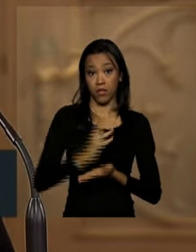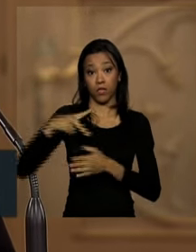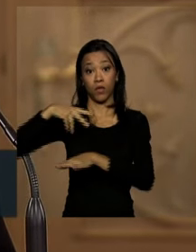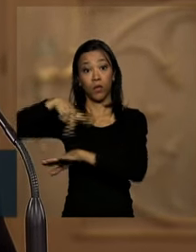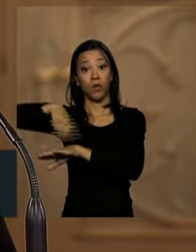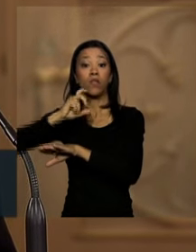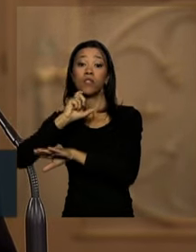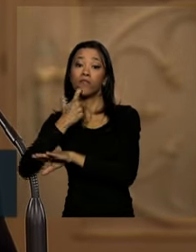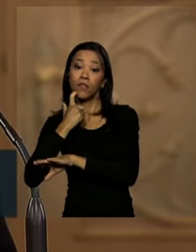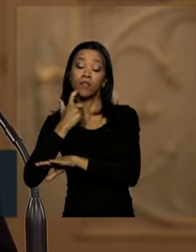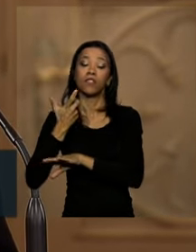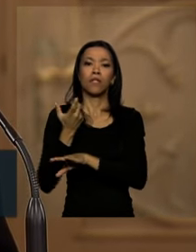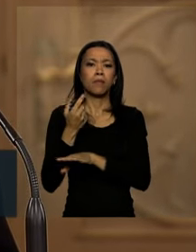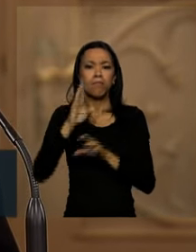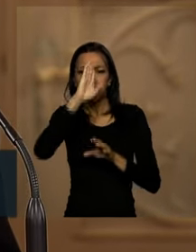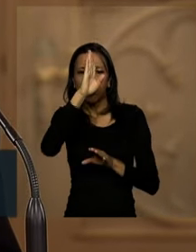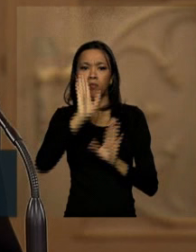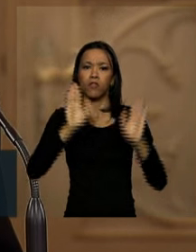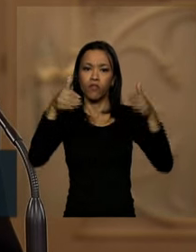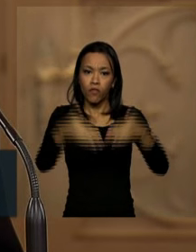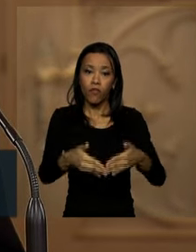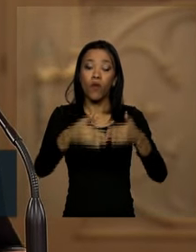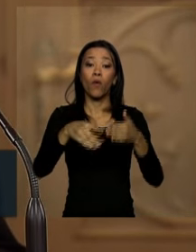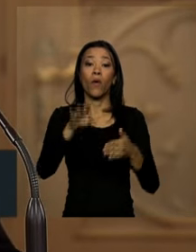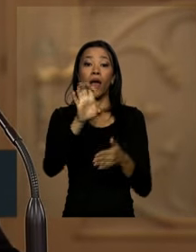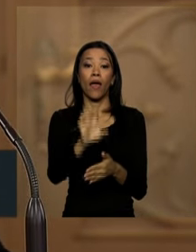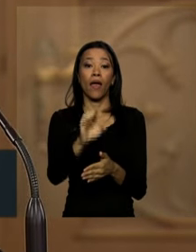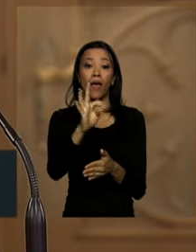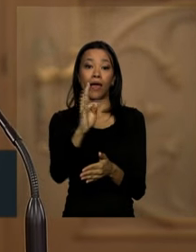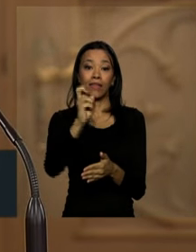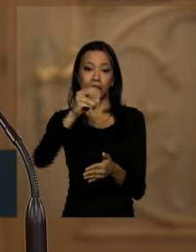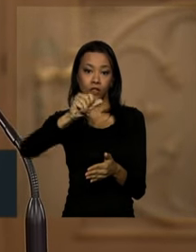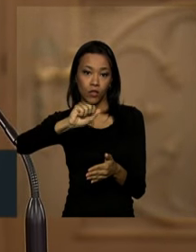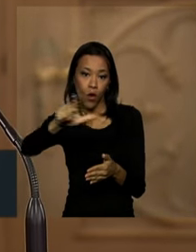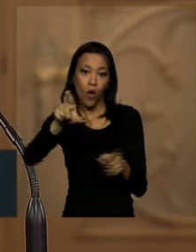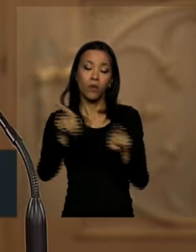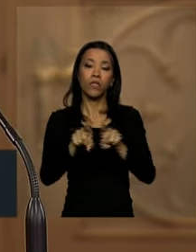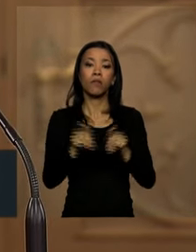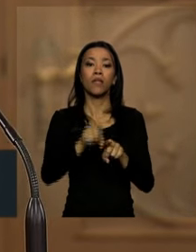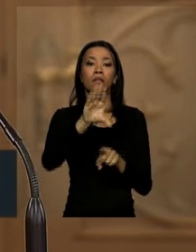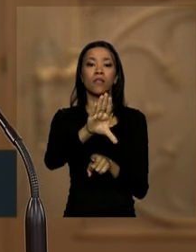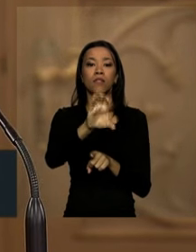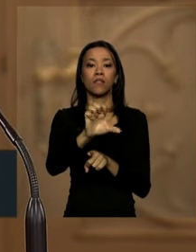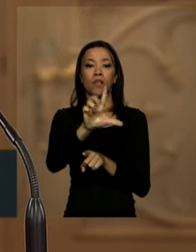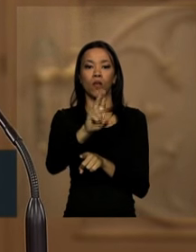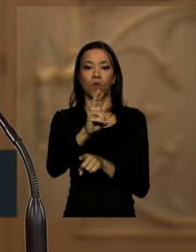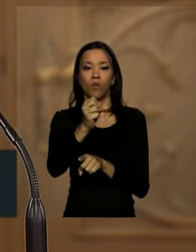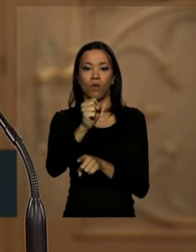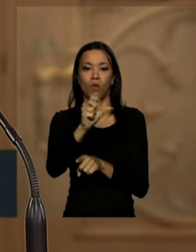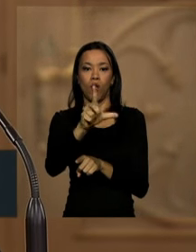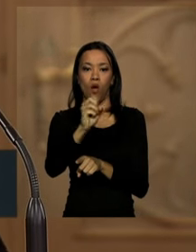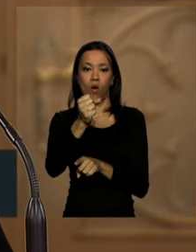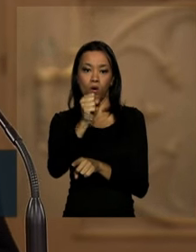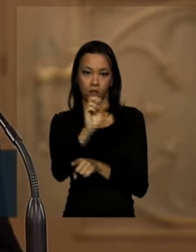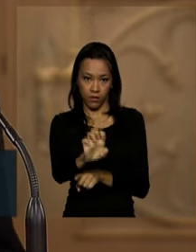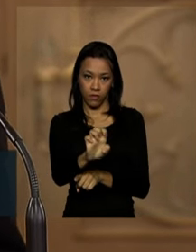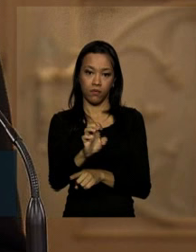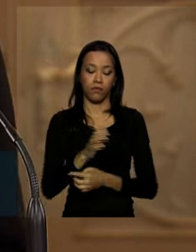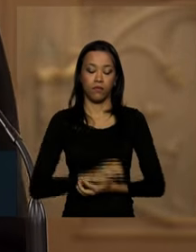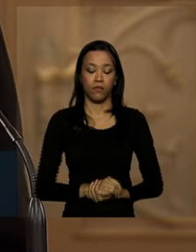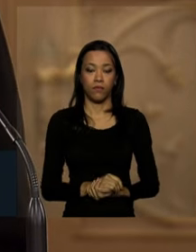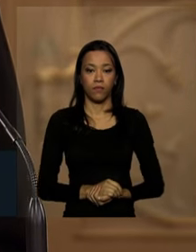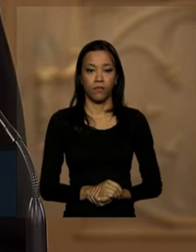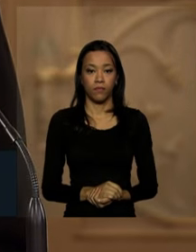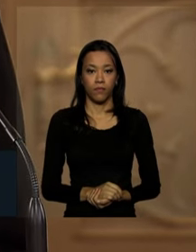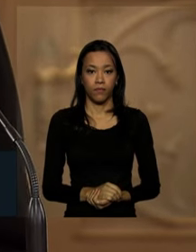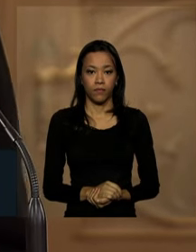na exploração de etanol celulose. On the energy arena, we pretty much welcome with the potential for further